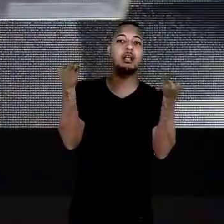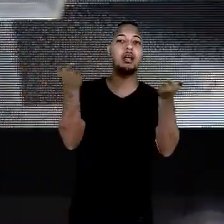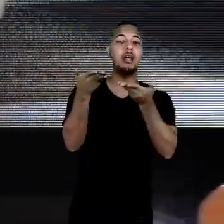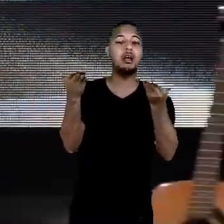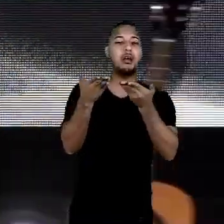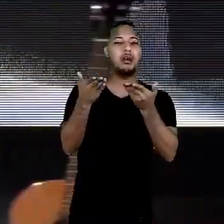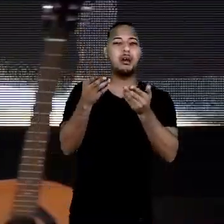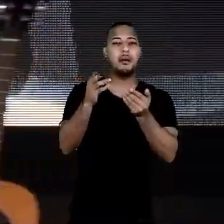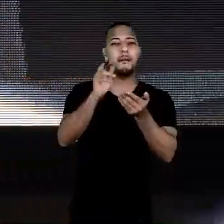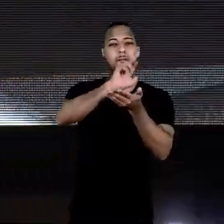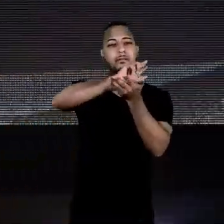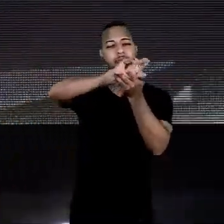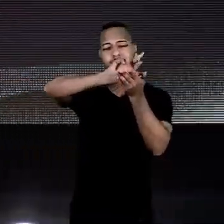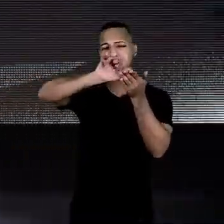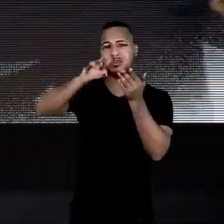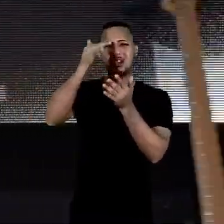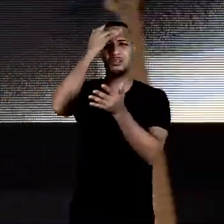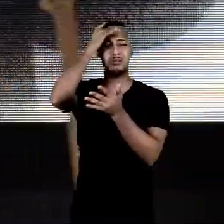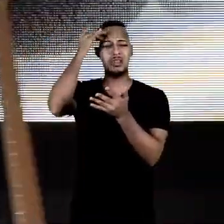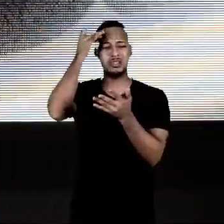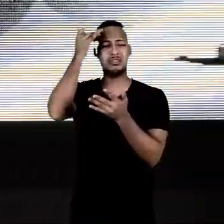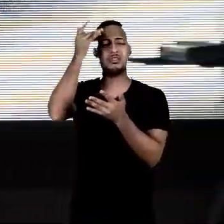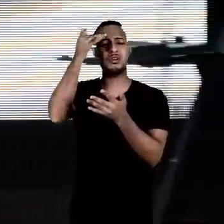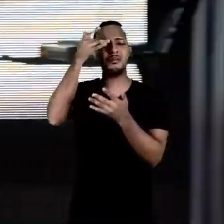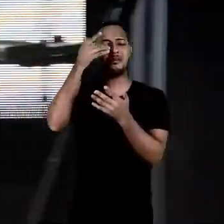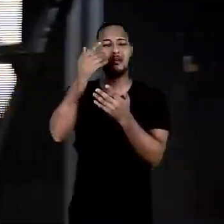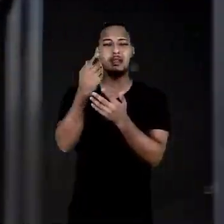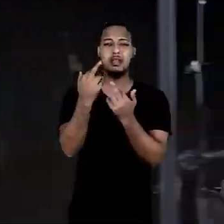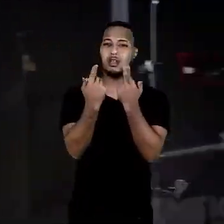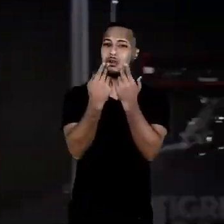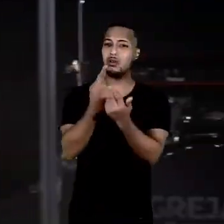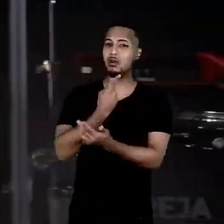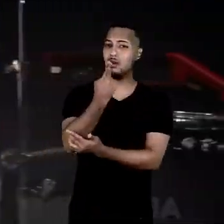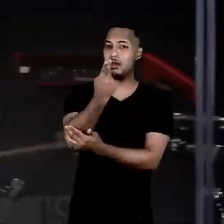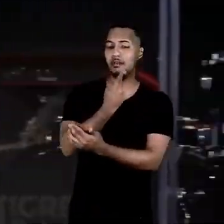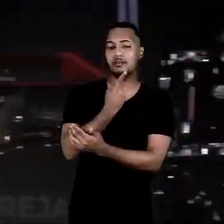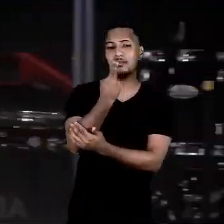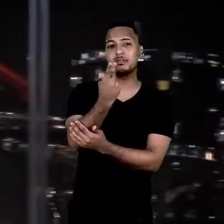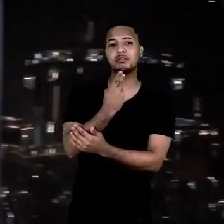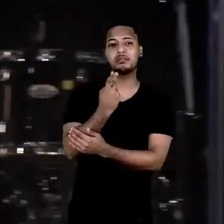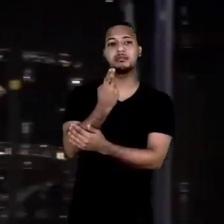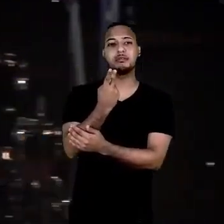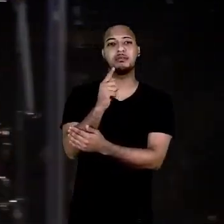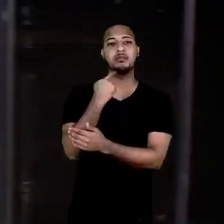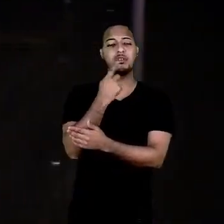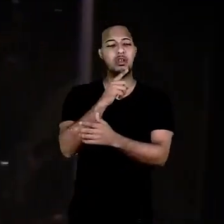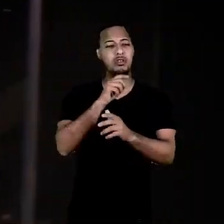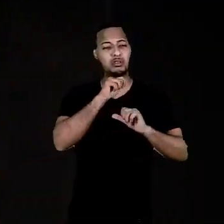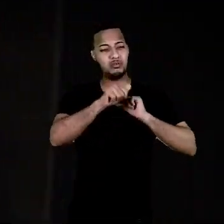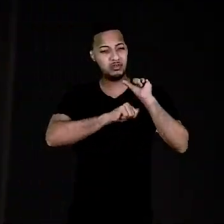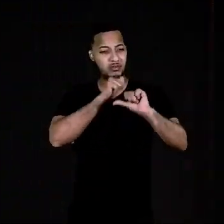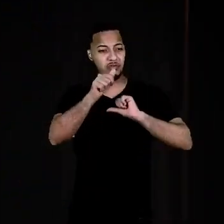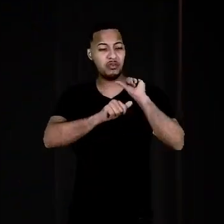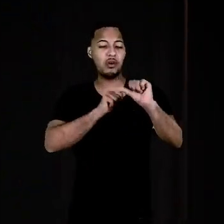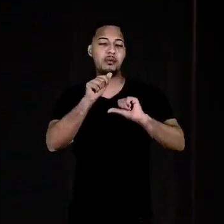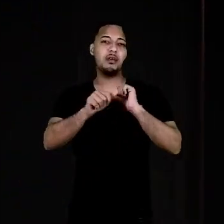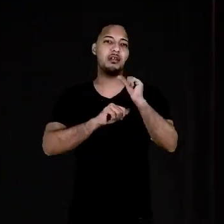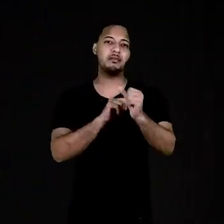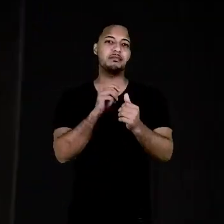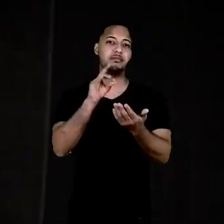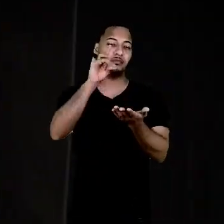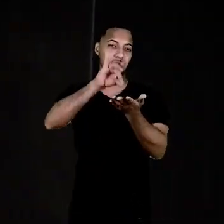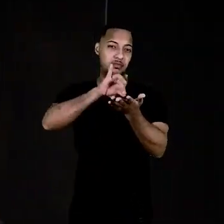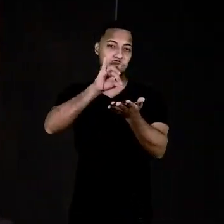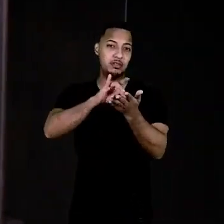centenas, milhares de vidas, assim como eu e você, estamos sendo alcançadas por Ele. E a pergunta que eu quero